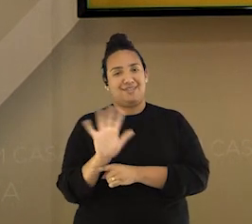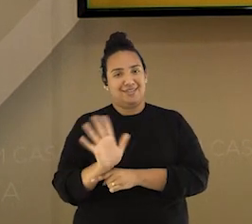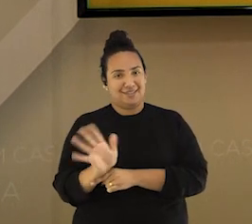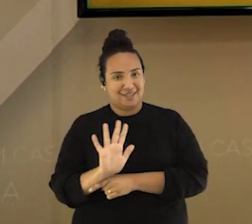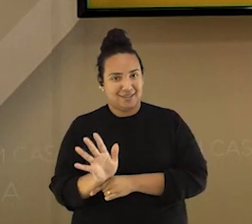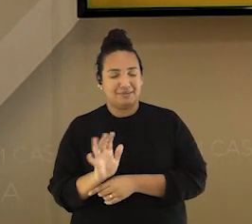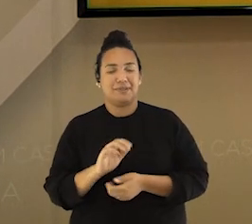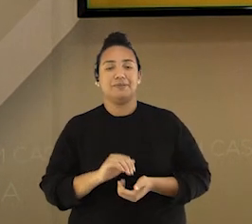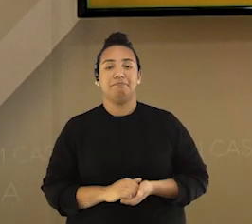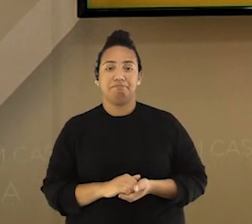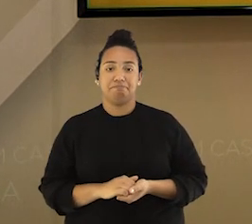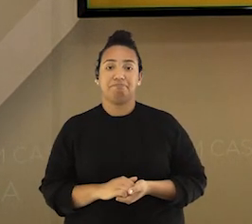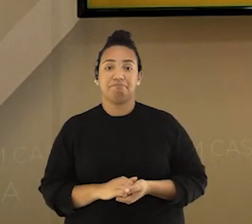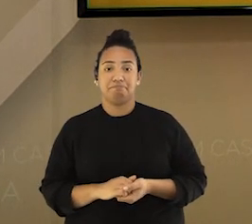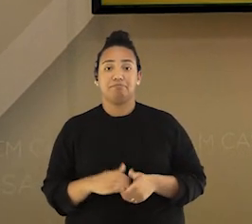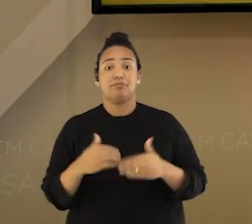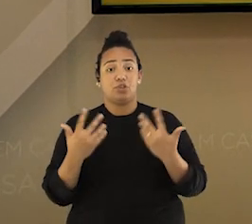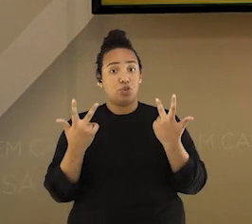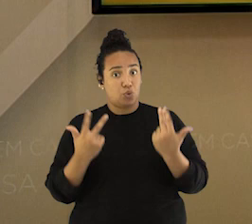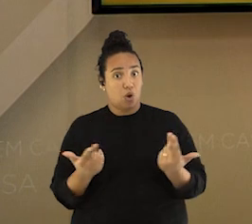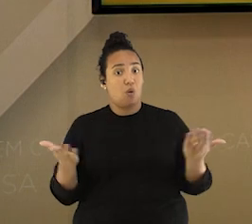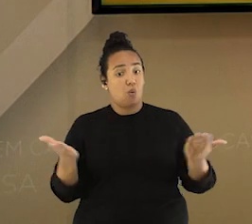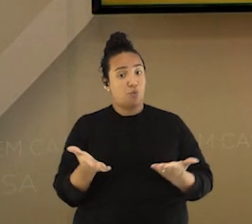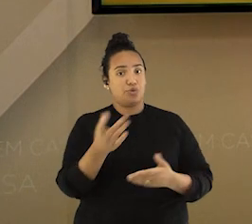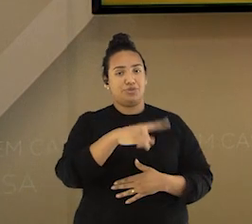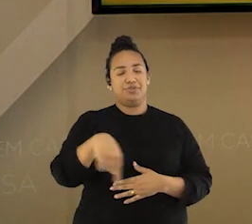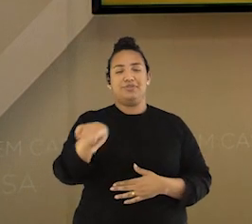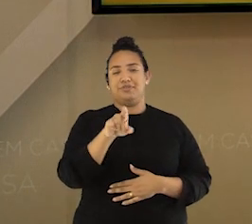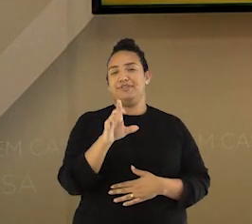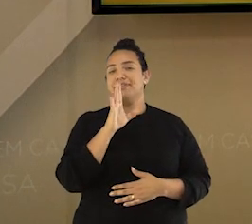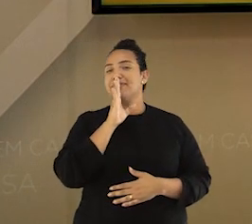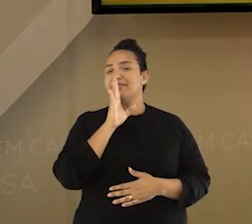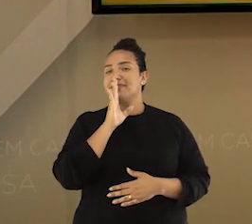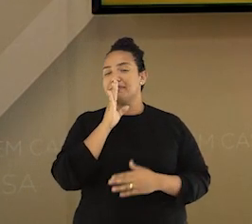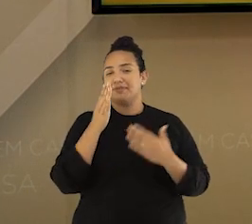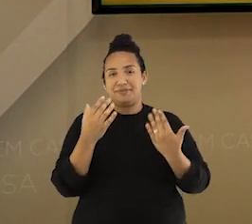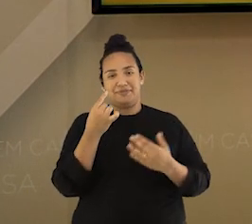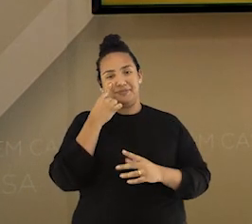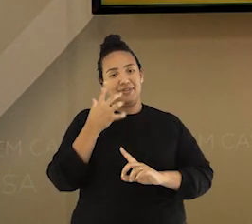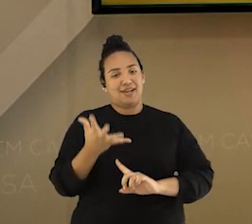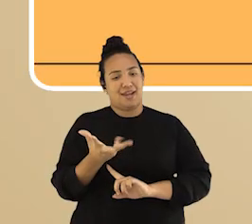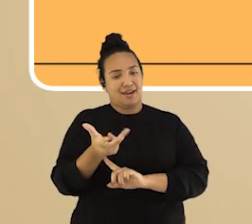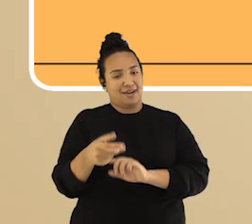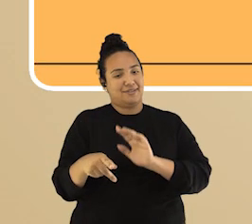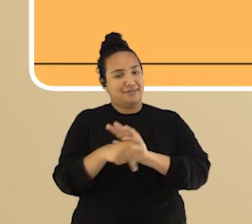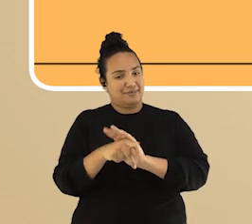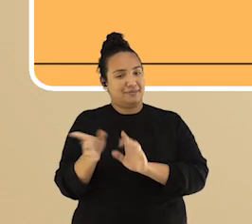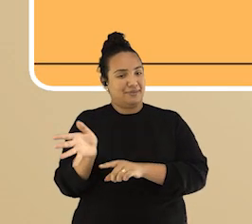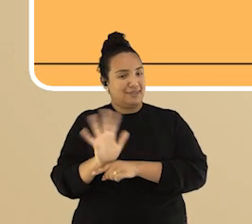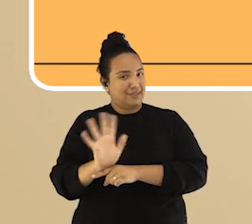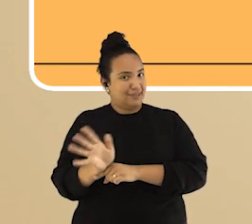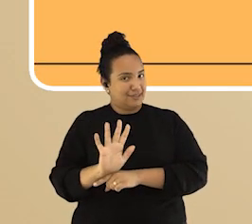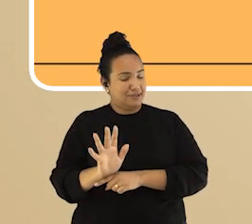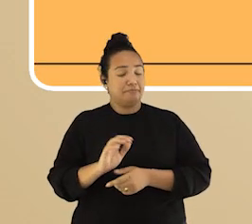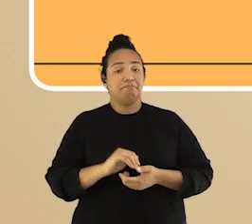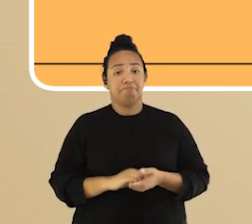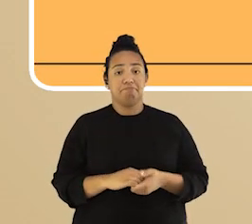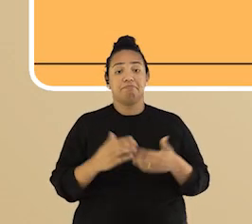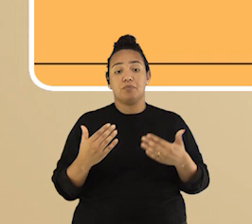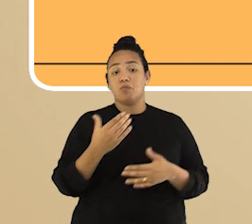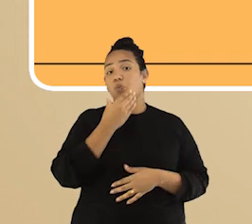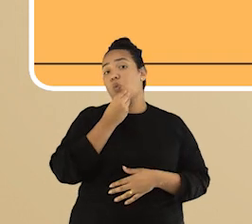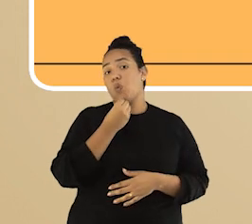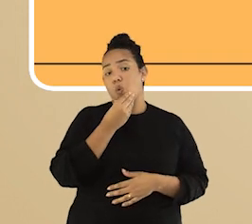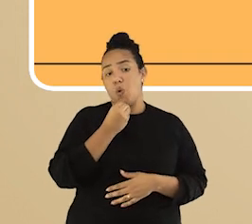tal como compreendemos hoje, ou seja, a arte cinematográfica. Andy Warhol é um exemplo